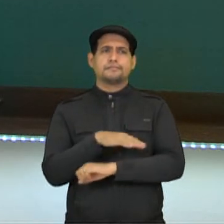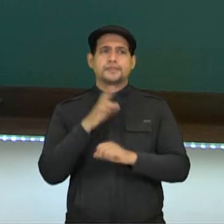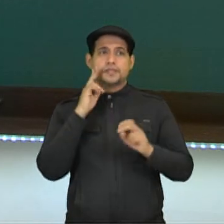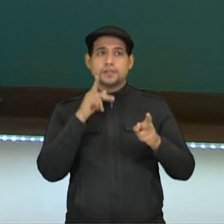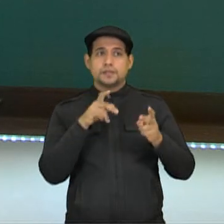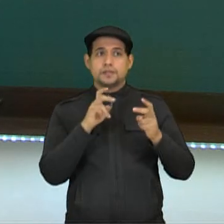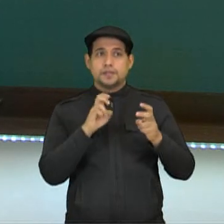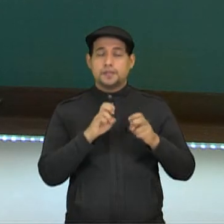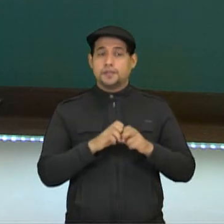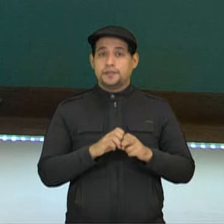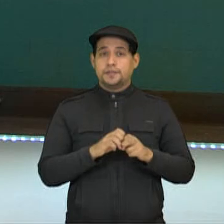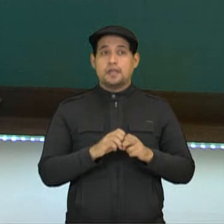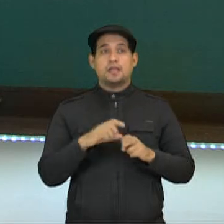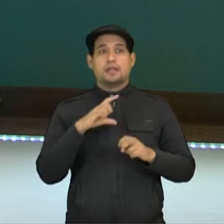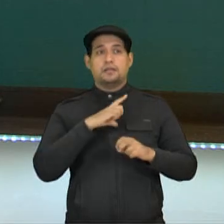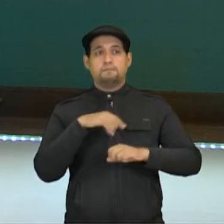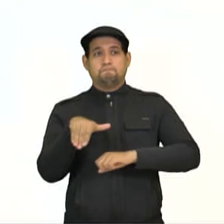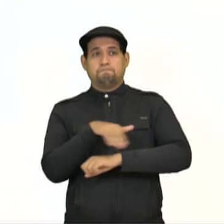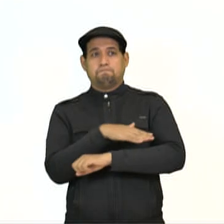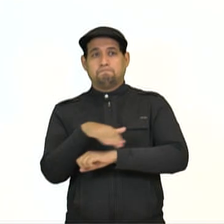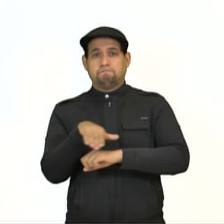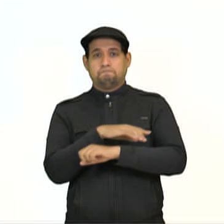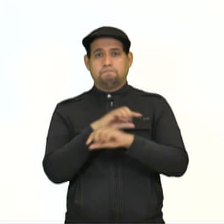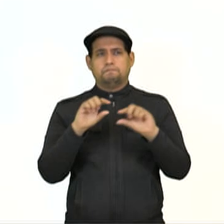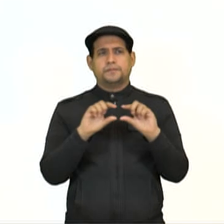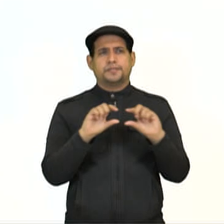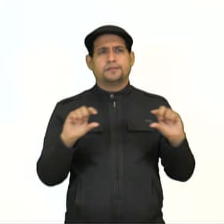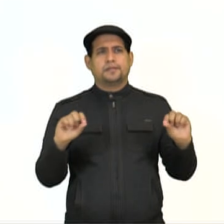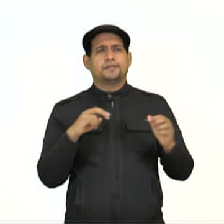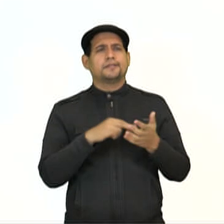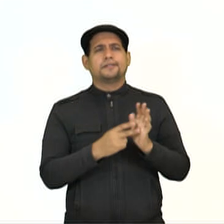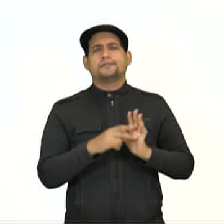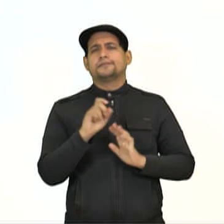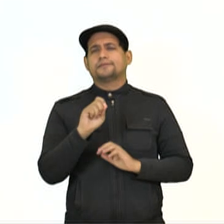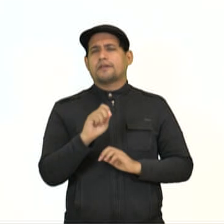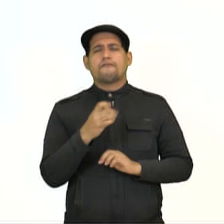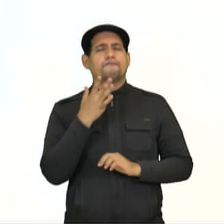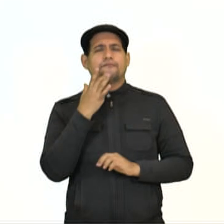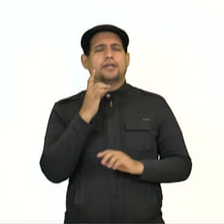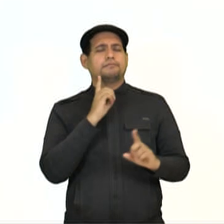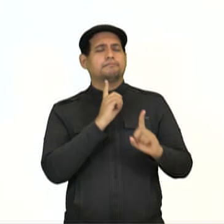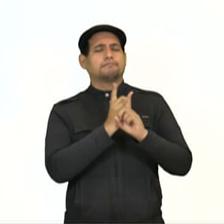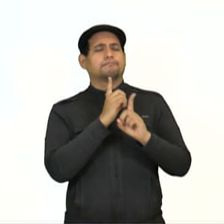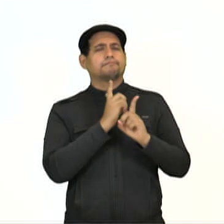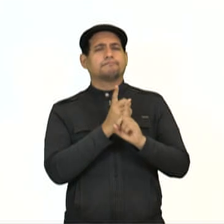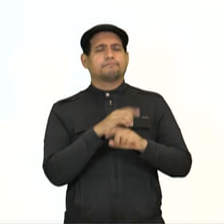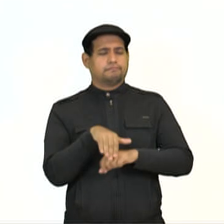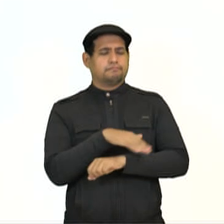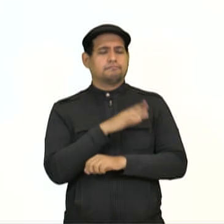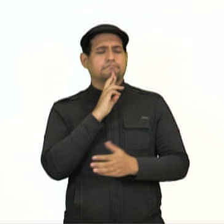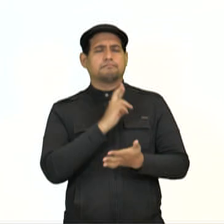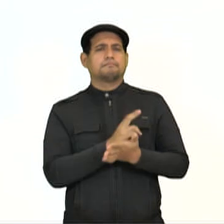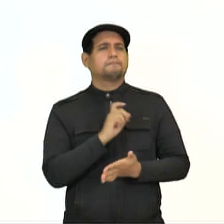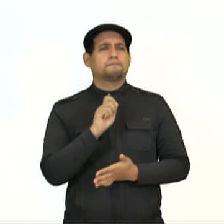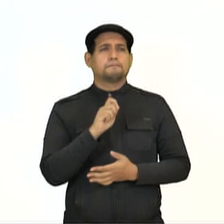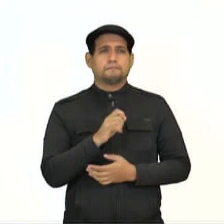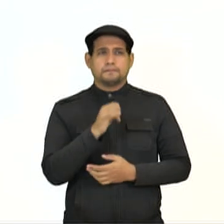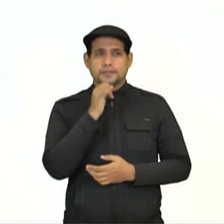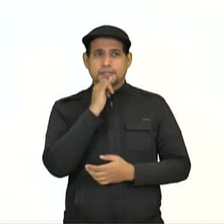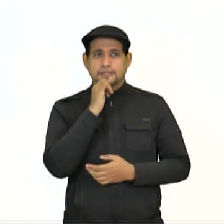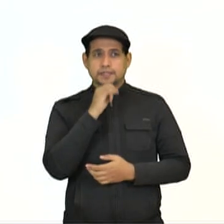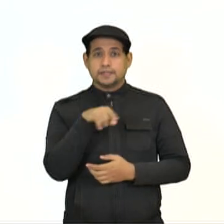só, o endereço estava lá em cima. O que facilitaria para você encontrar essa resposta? Que